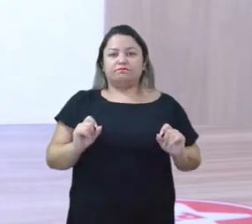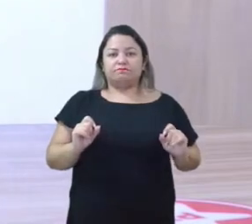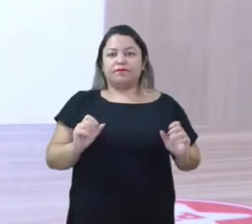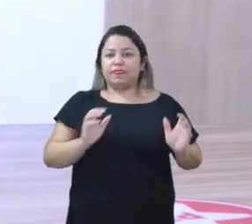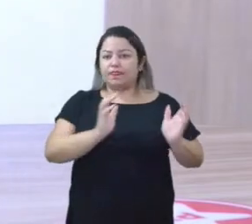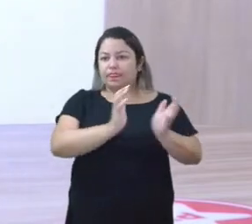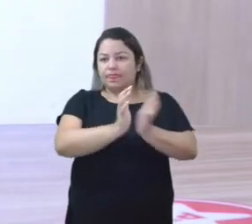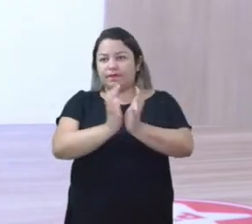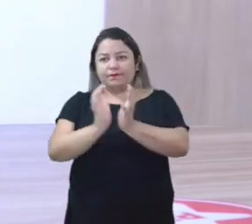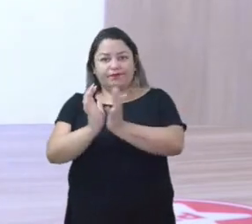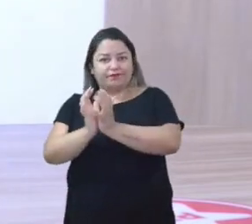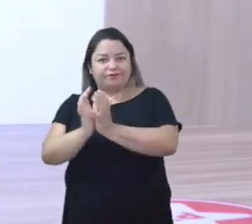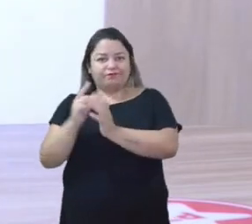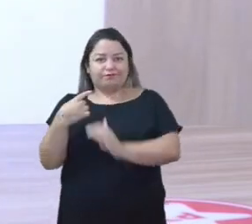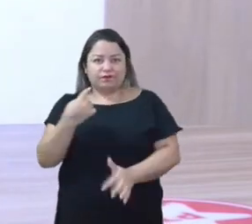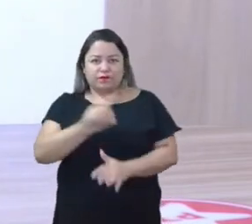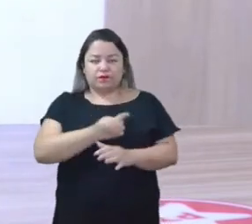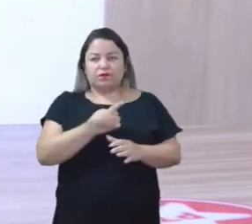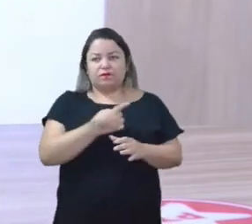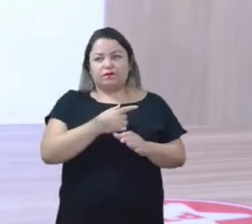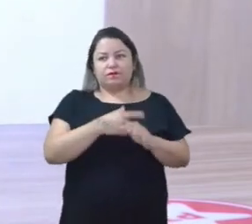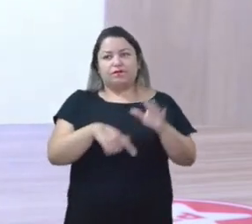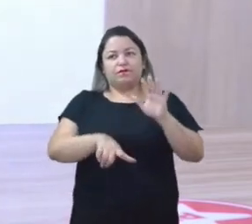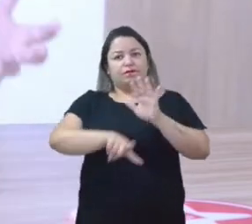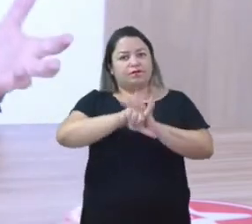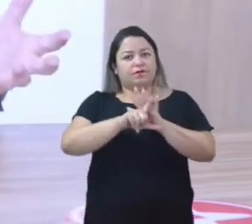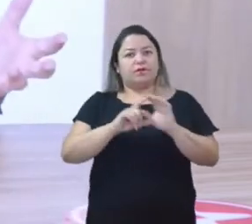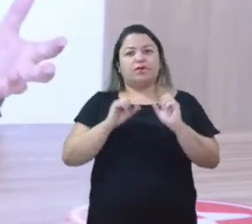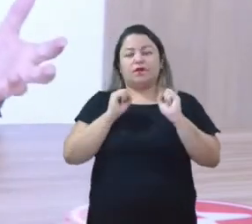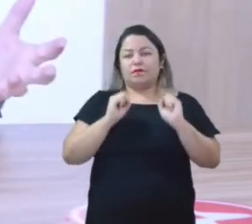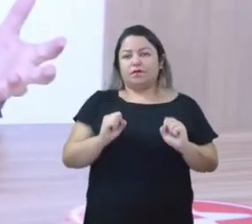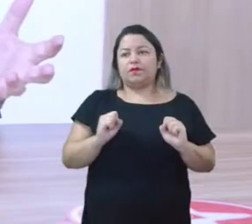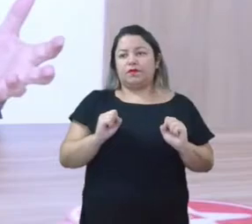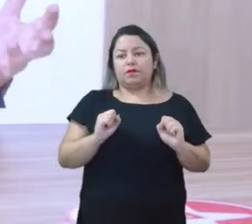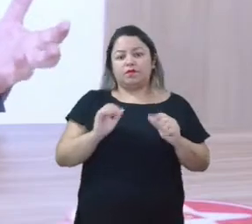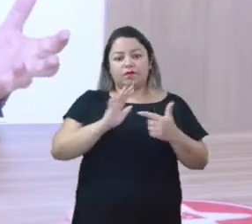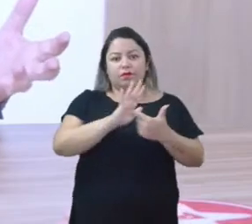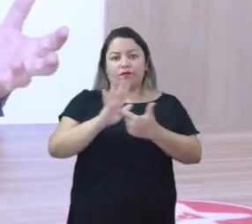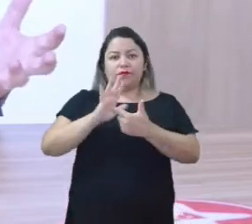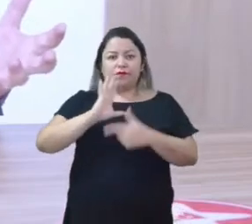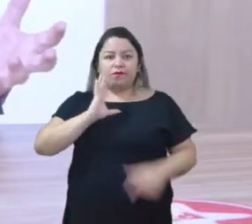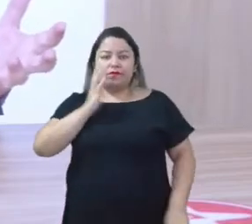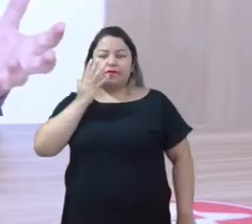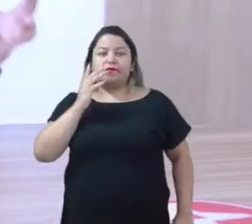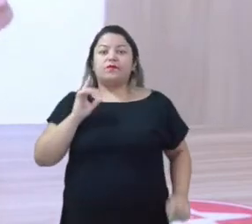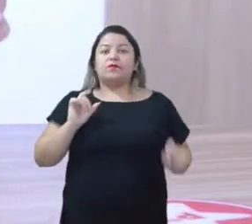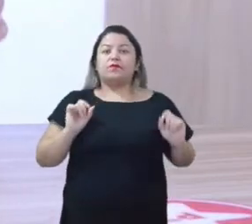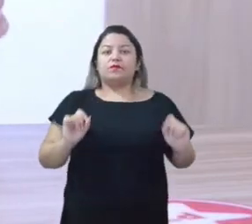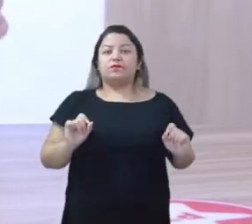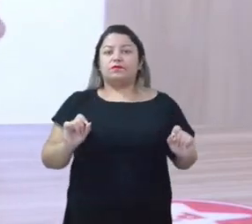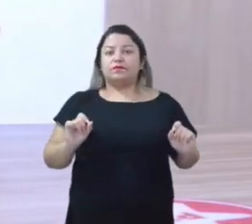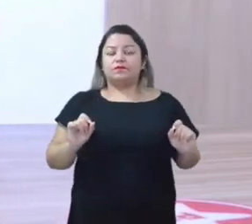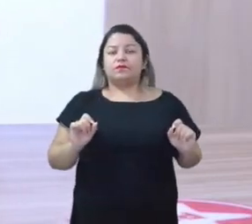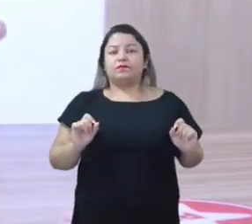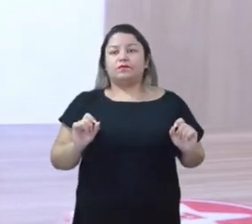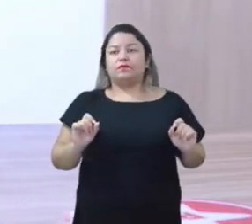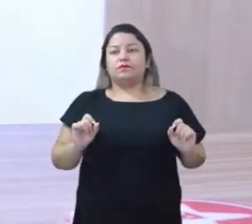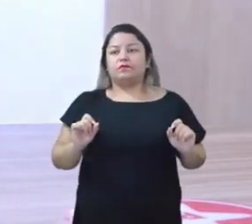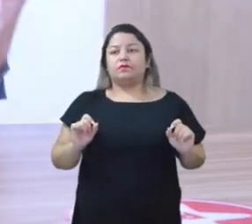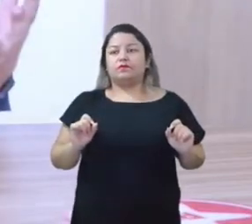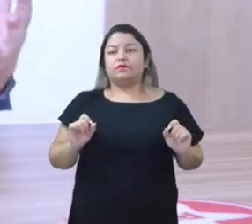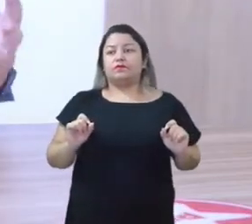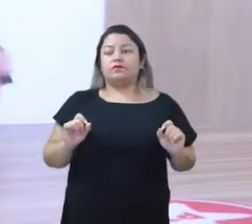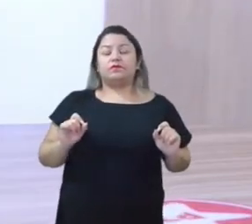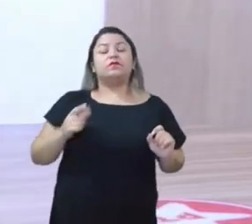né? Porque nós, legisladores, só podemos apresentar soluções a partir